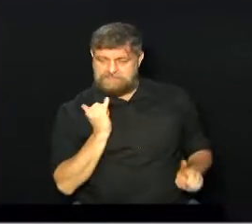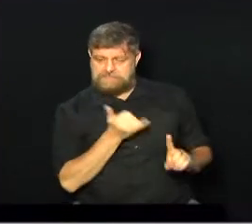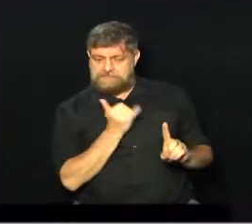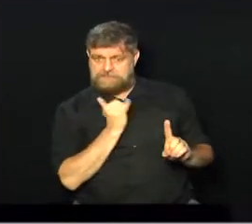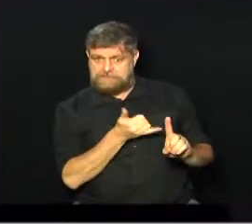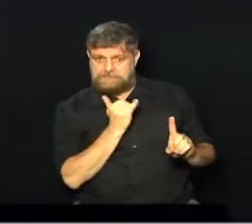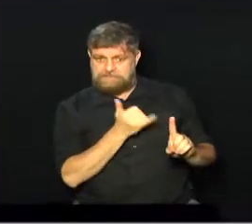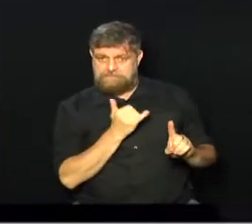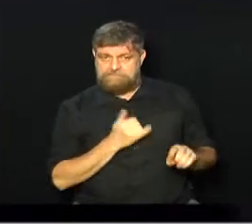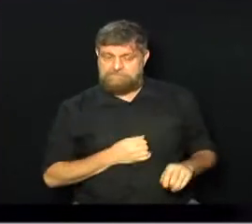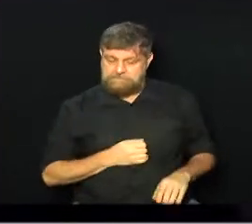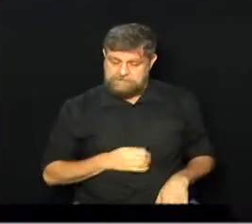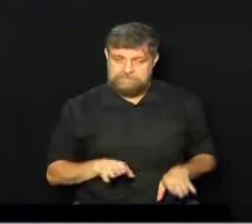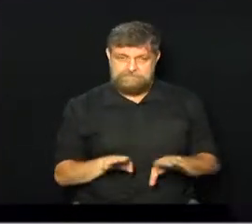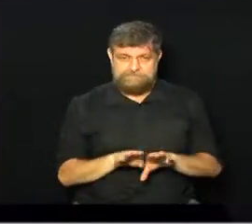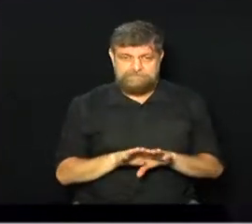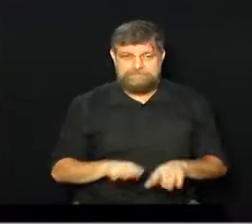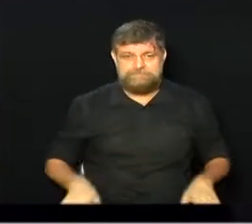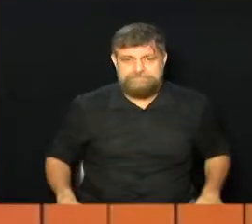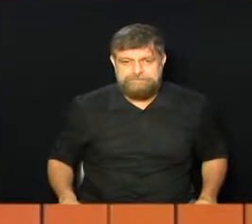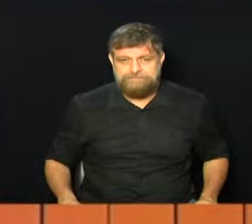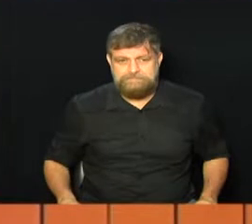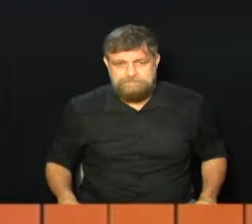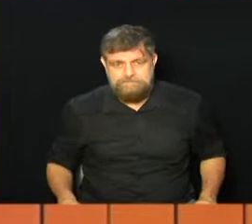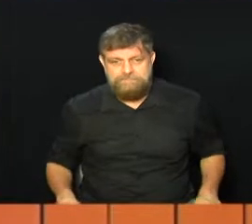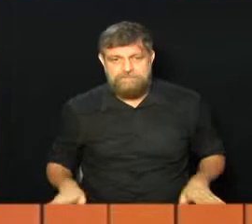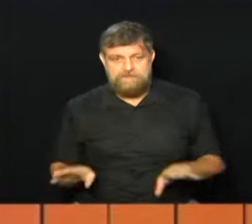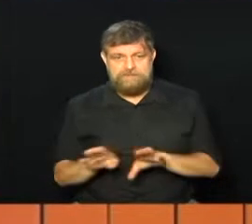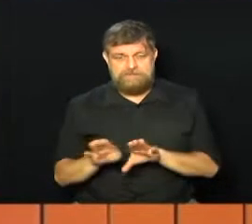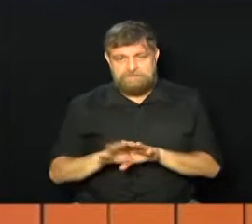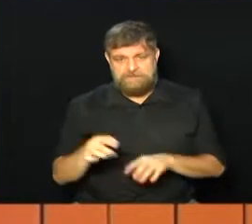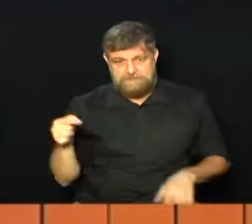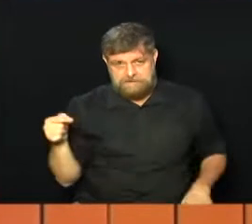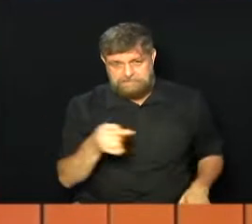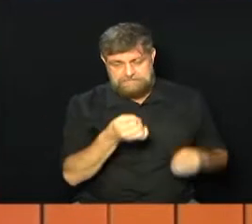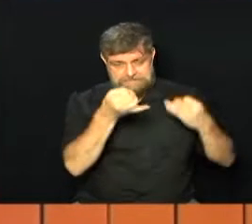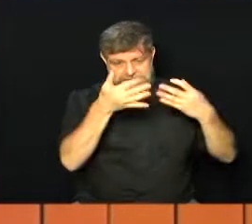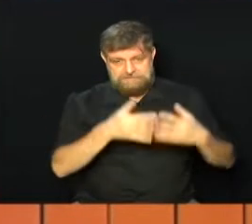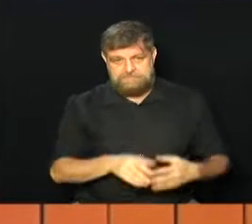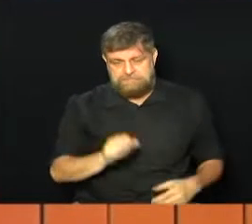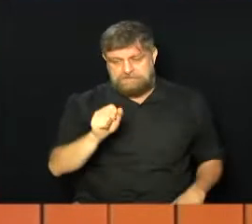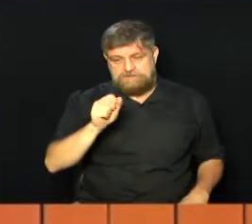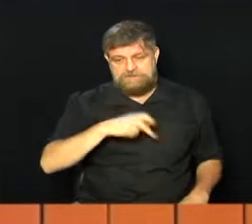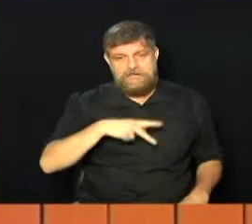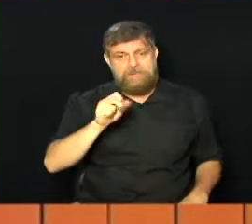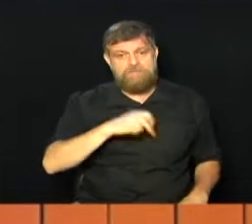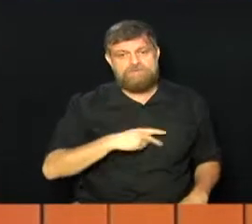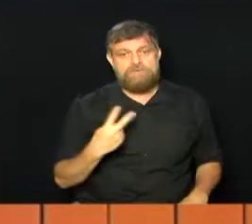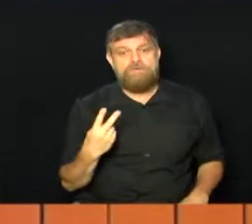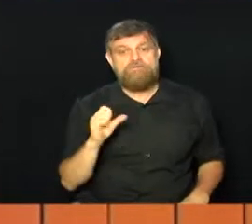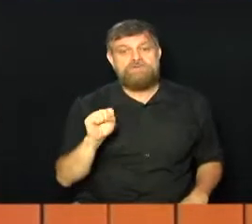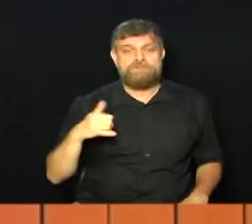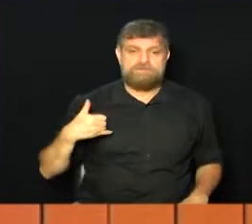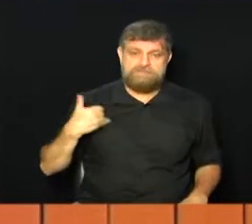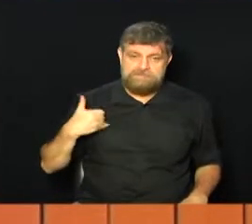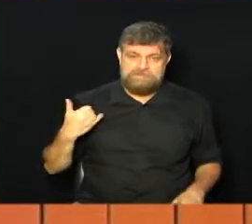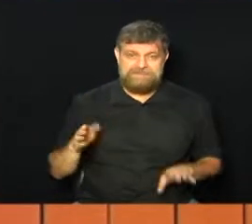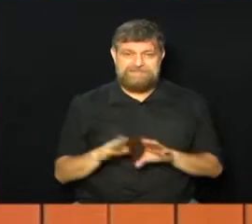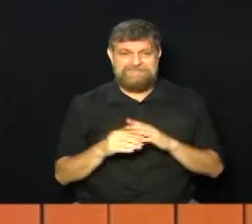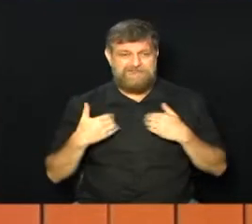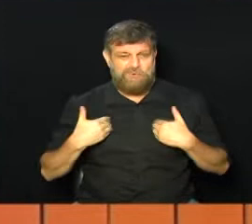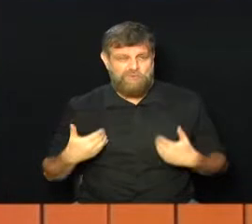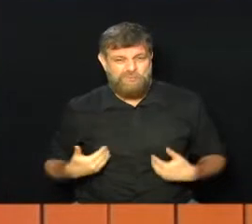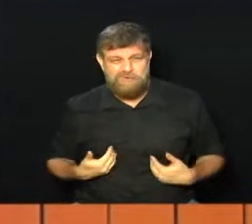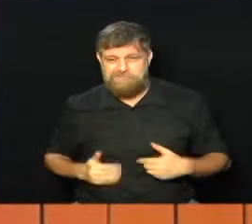é sobre isso também. E que não é nada saudável, né? Você mesmo disse que se aposentou com 28 anos, então leva o corpo ao